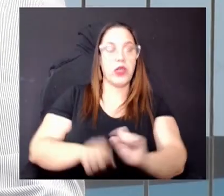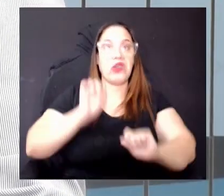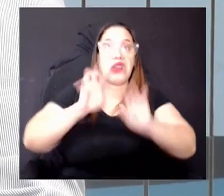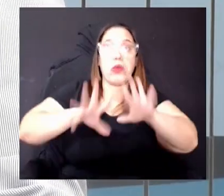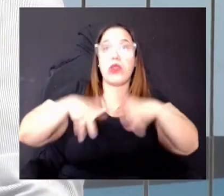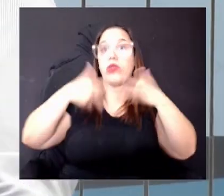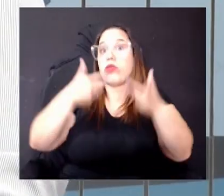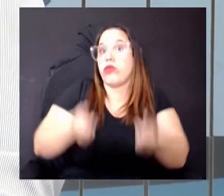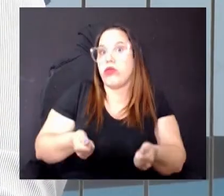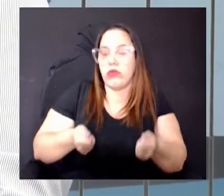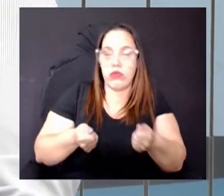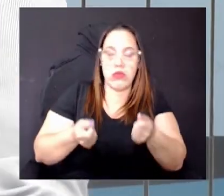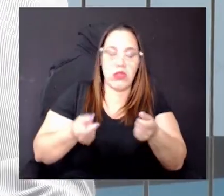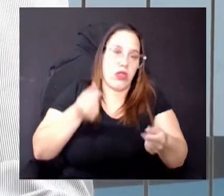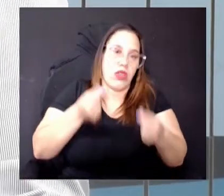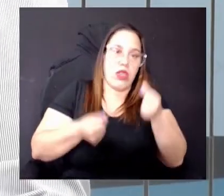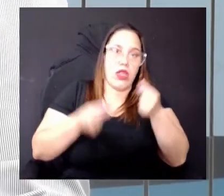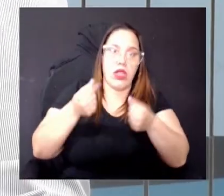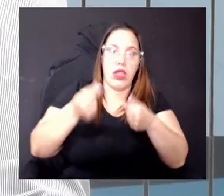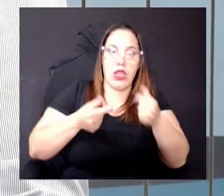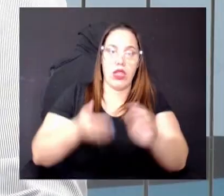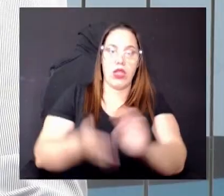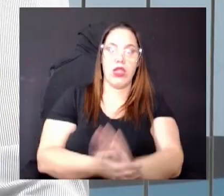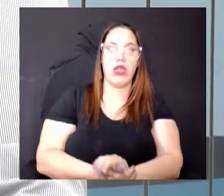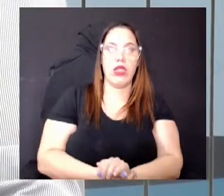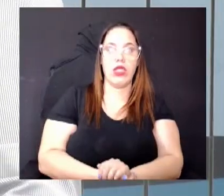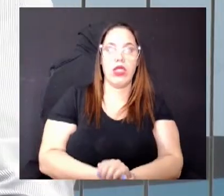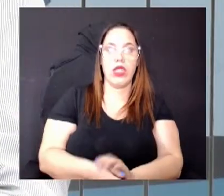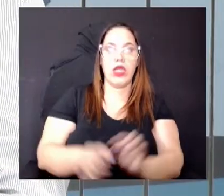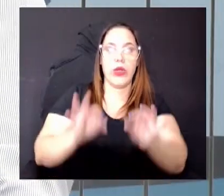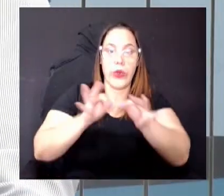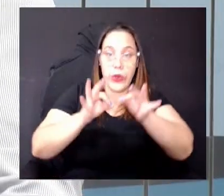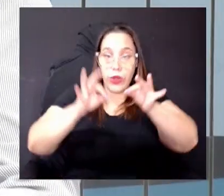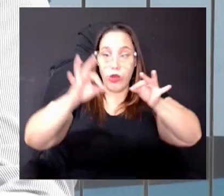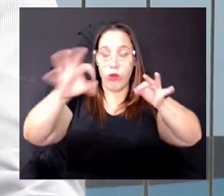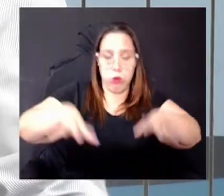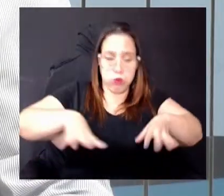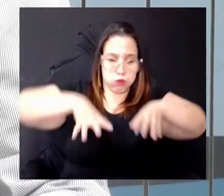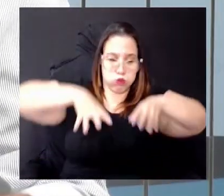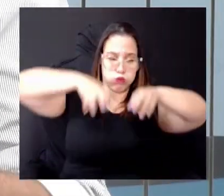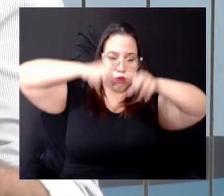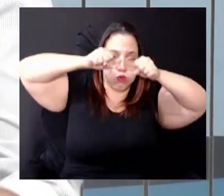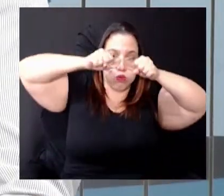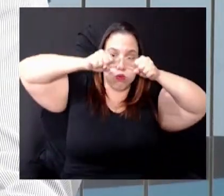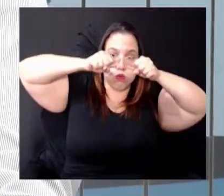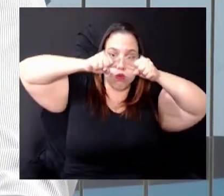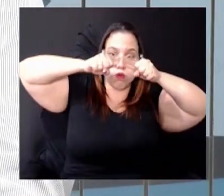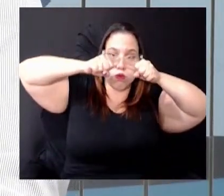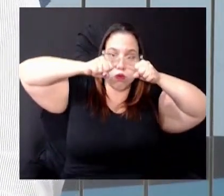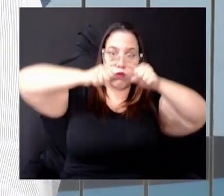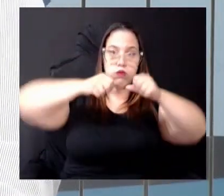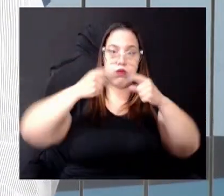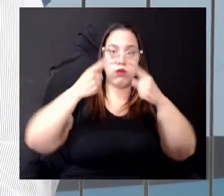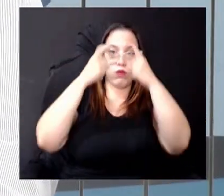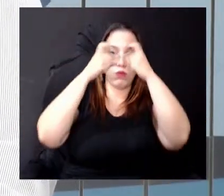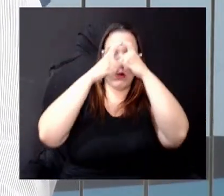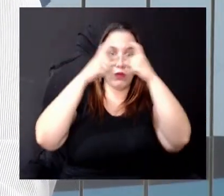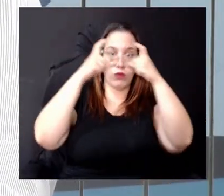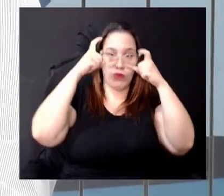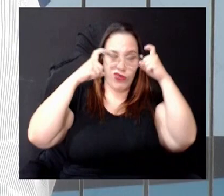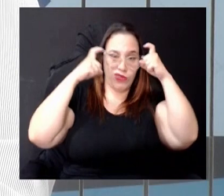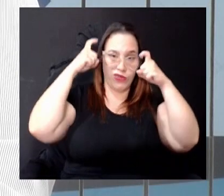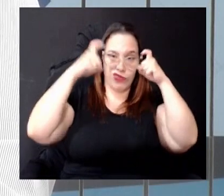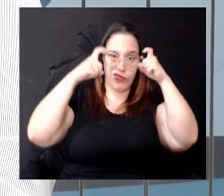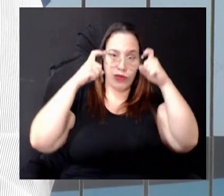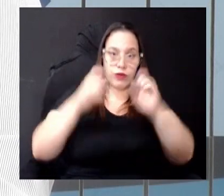situações como essa, onde a gente está tendo um período longo de estiagem, amanhã a gente já tem um problema grave, né, durante os próximos dias, de ampliação do